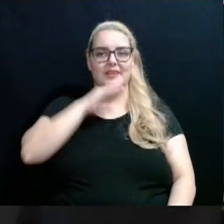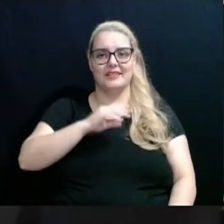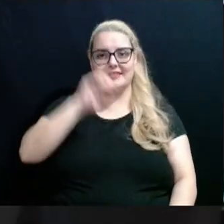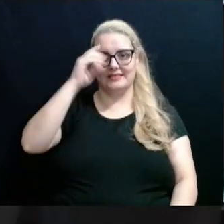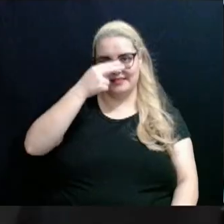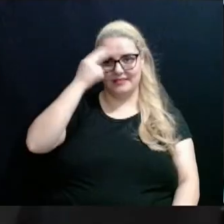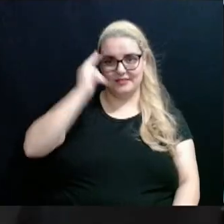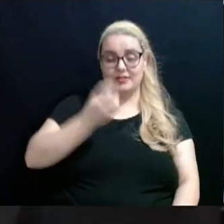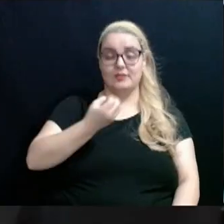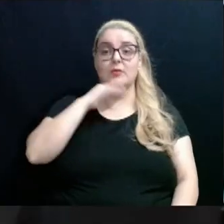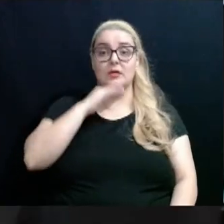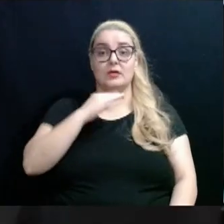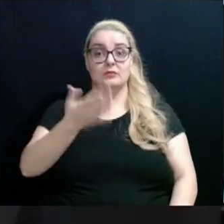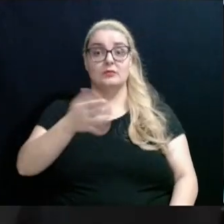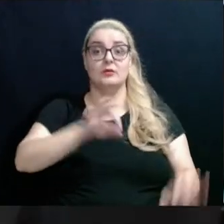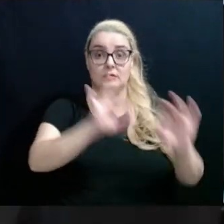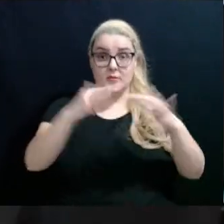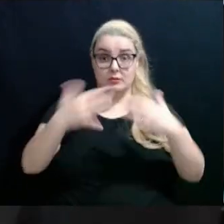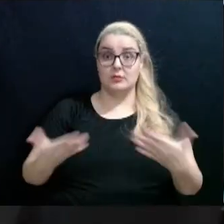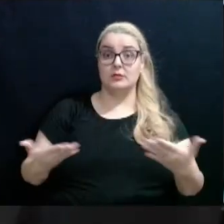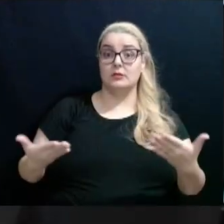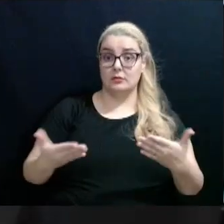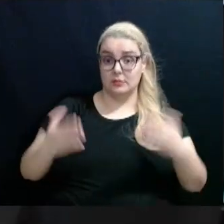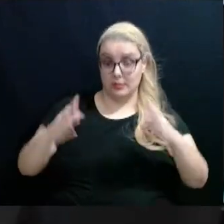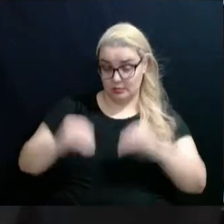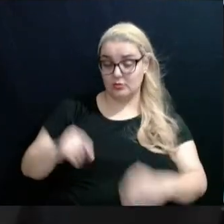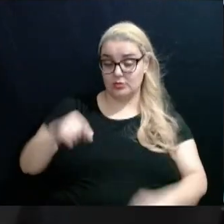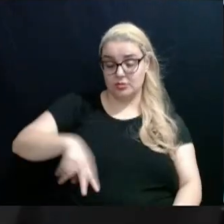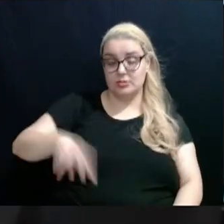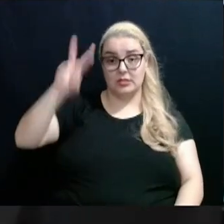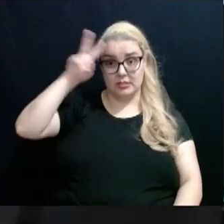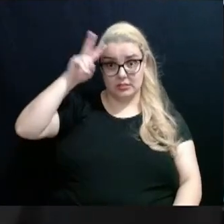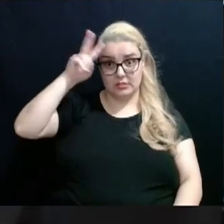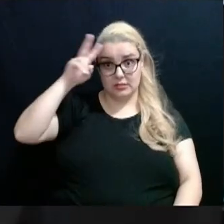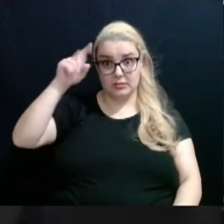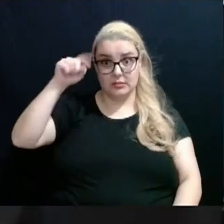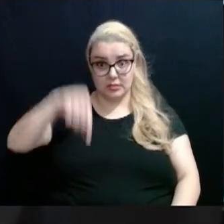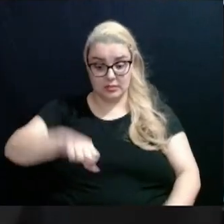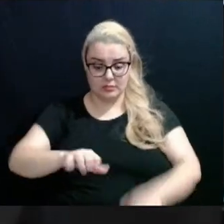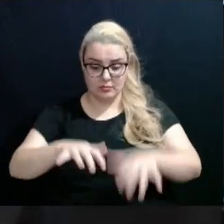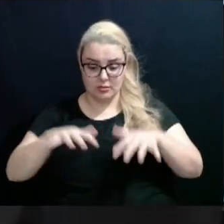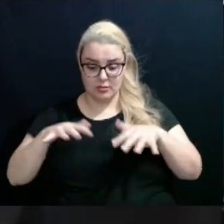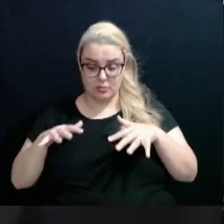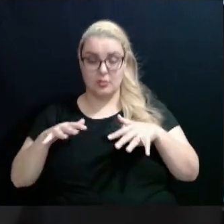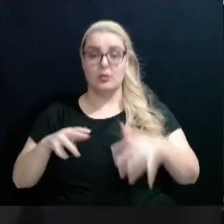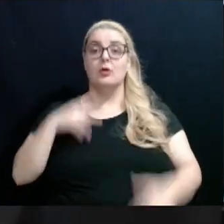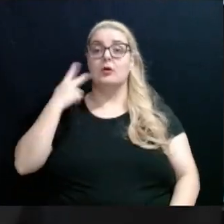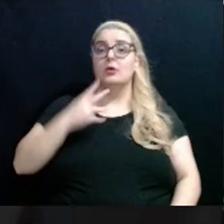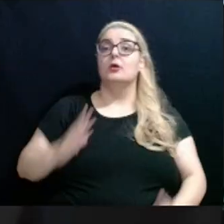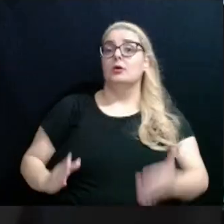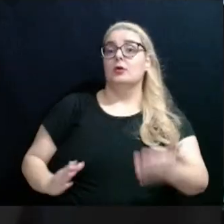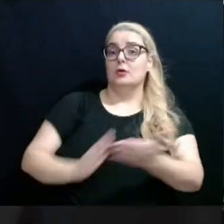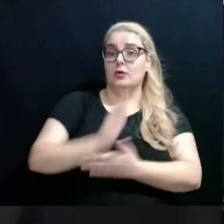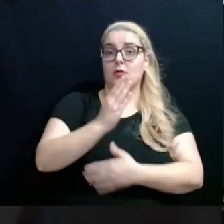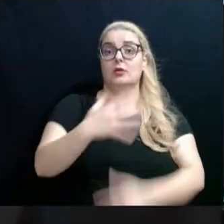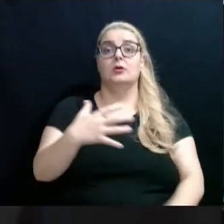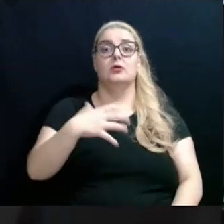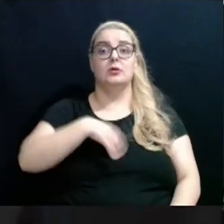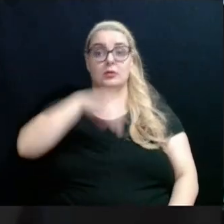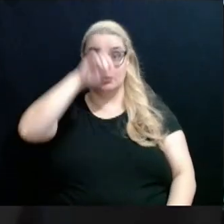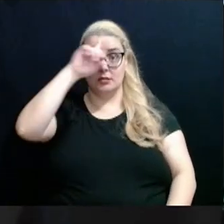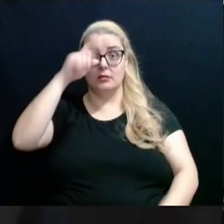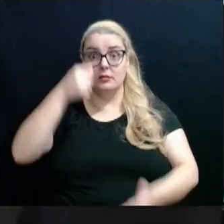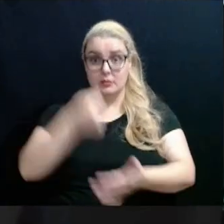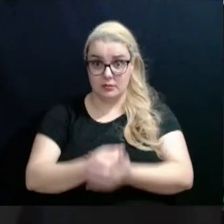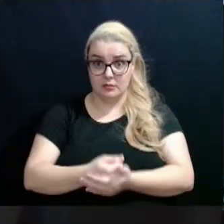tarde a você que nos assiste. Na noite desta segunda-feira, aqui no plenário, os vereadores aprovaram de forma definitiva